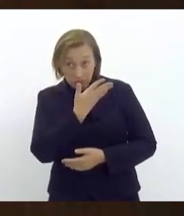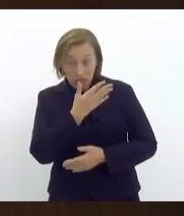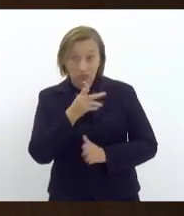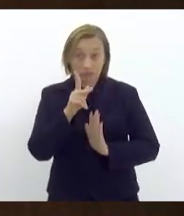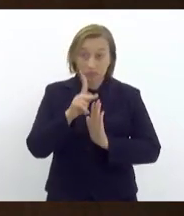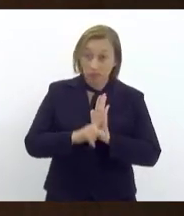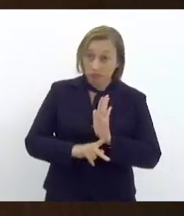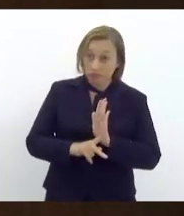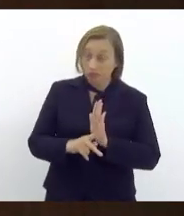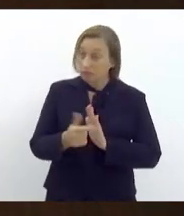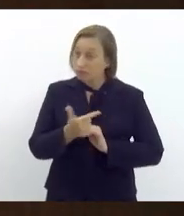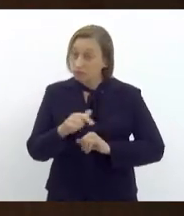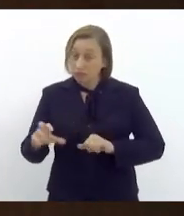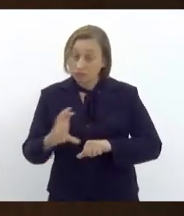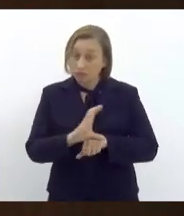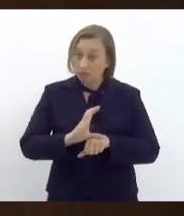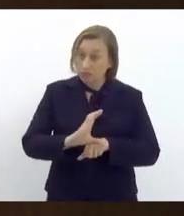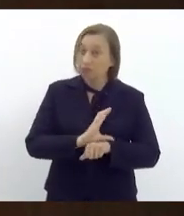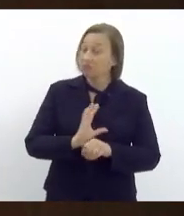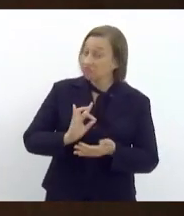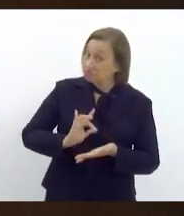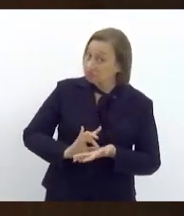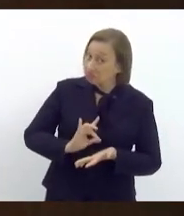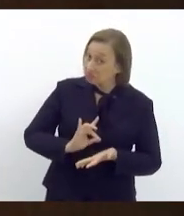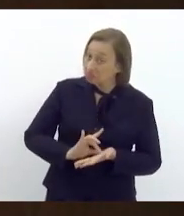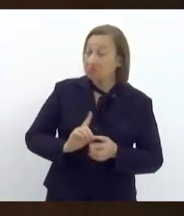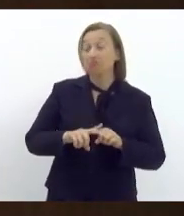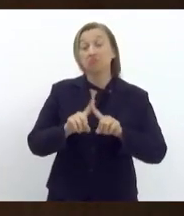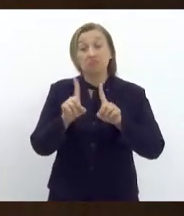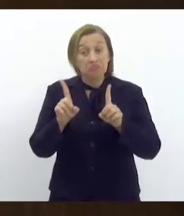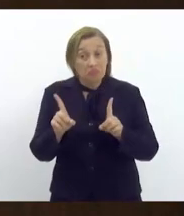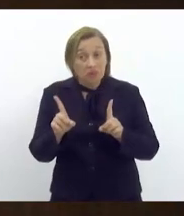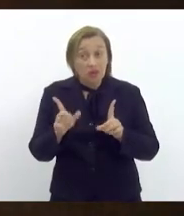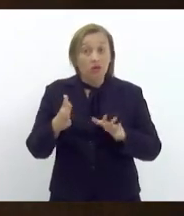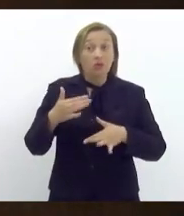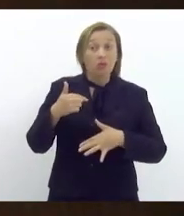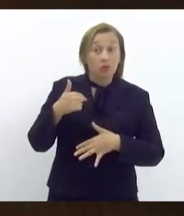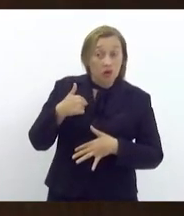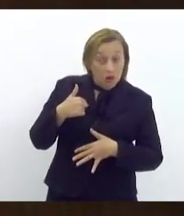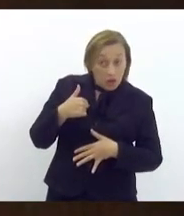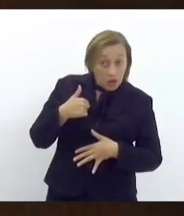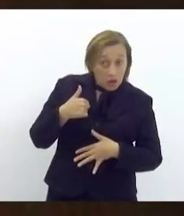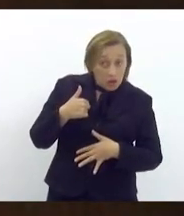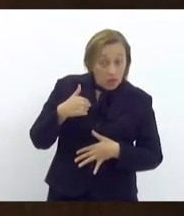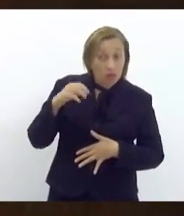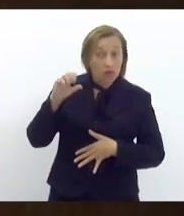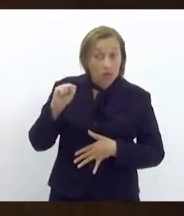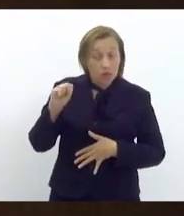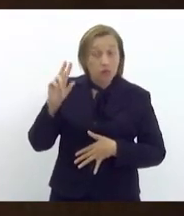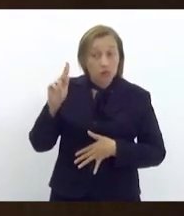inconstitucional a bem da verdade mas como eu sou suplente na CCJ